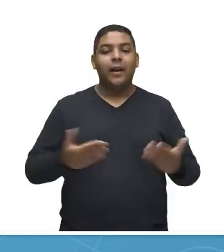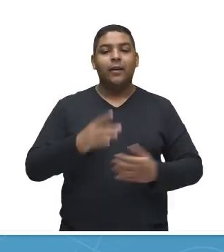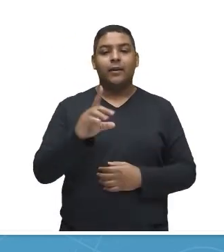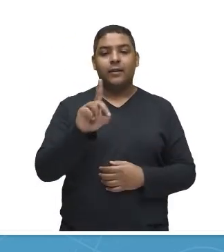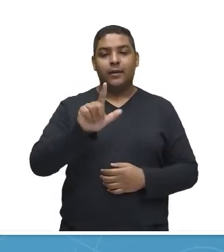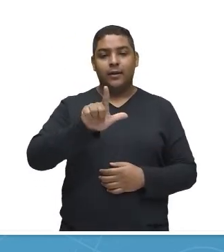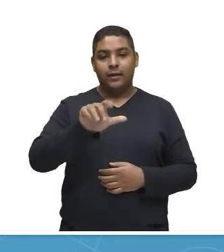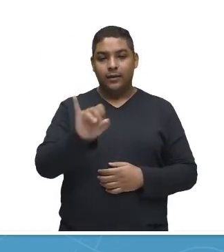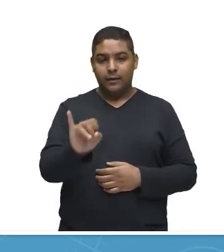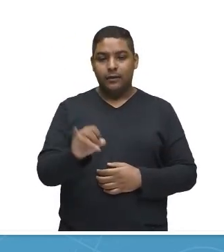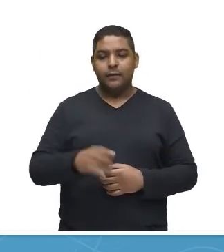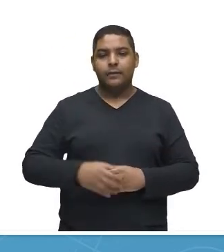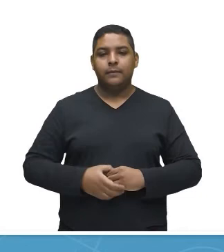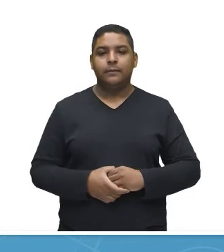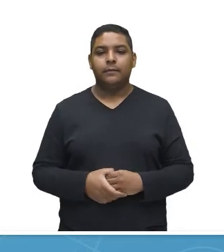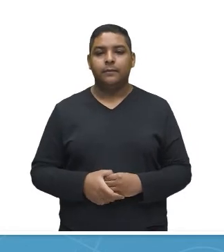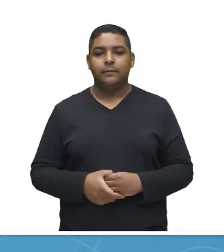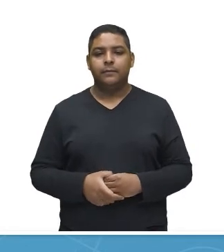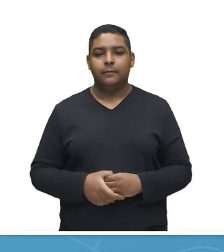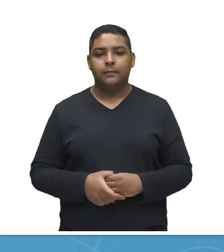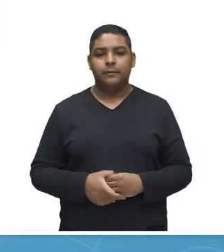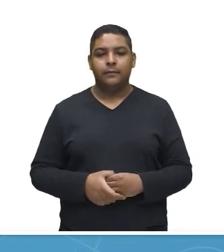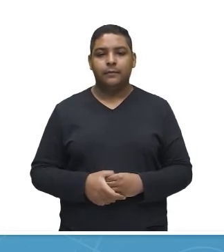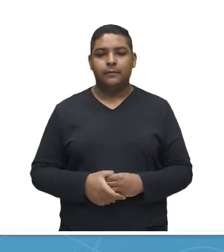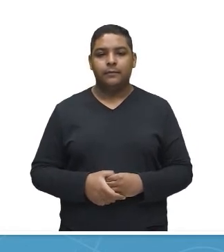nossa dinâmica local interativa.